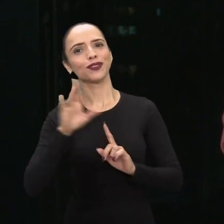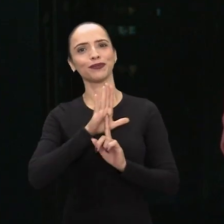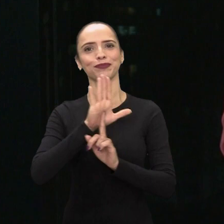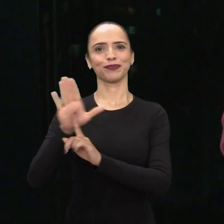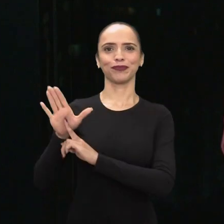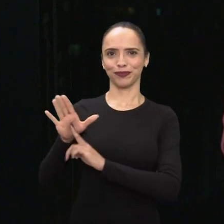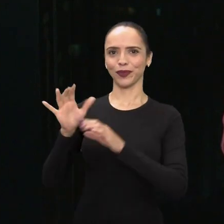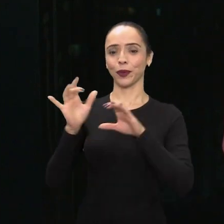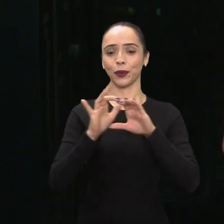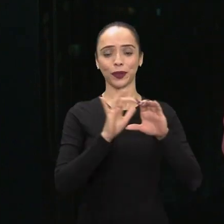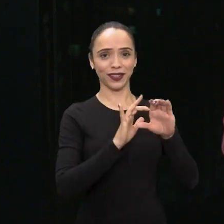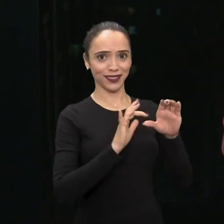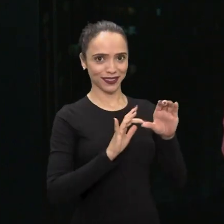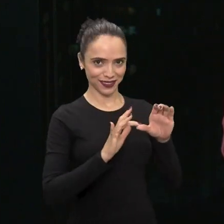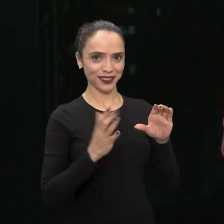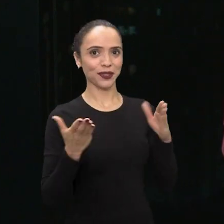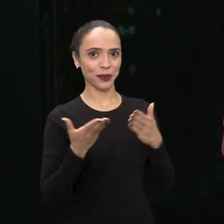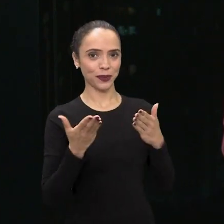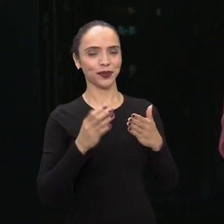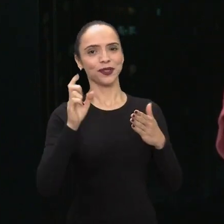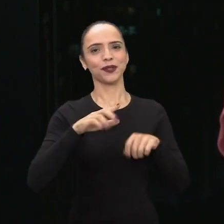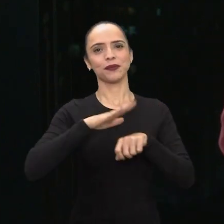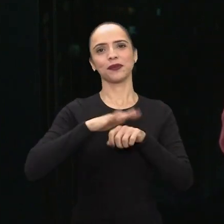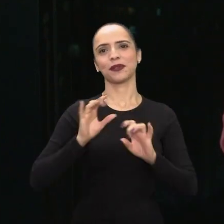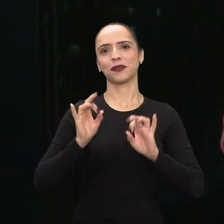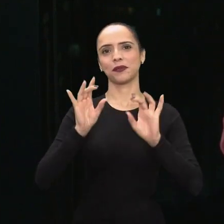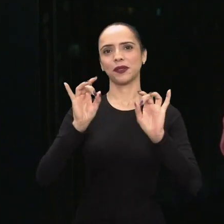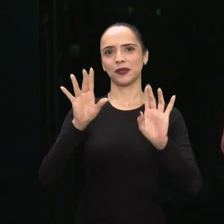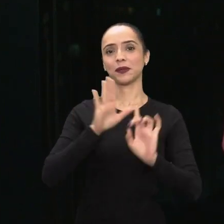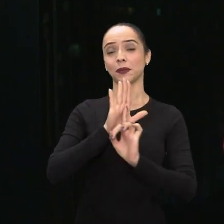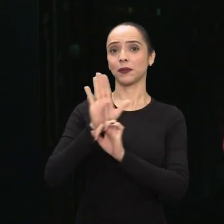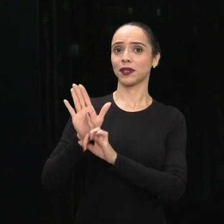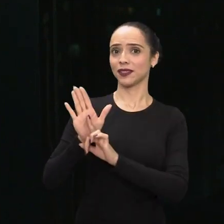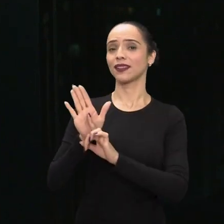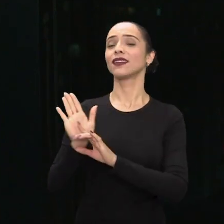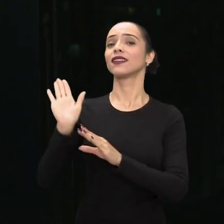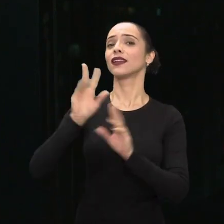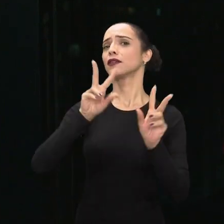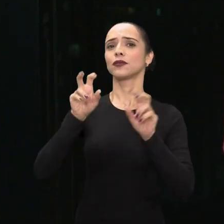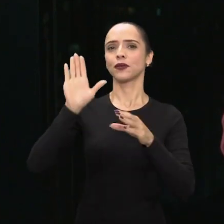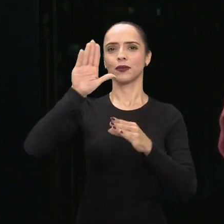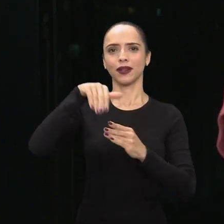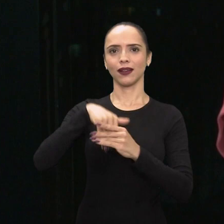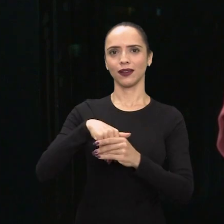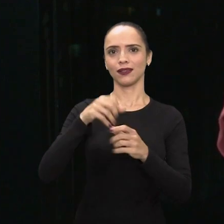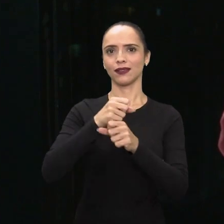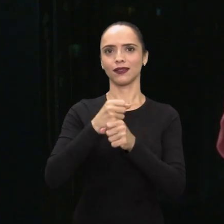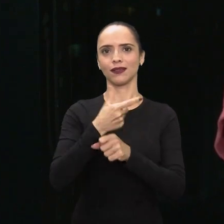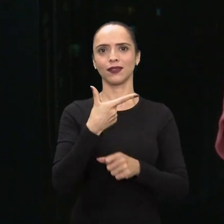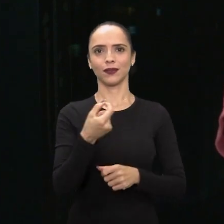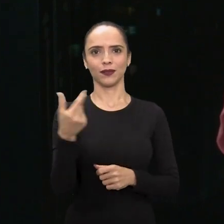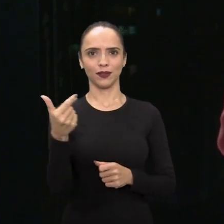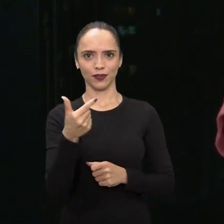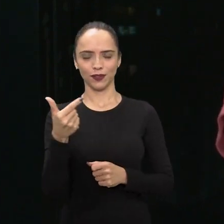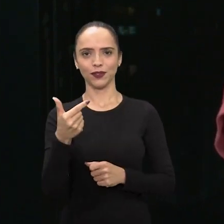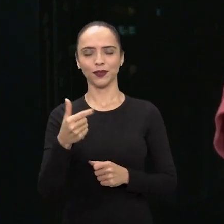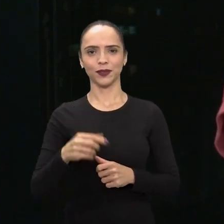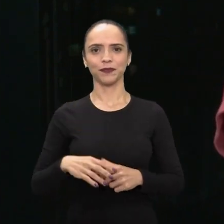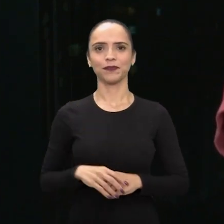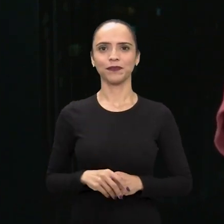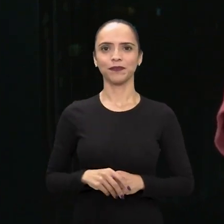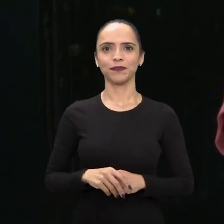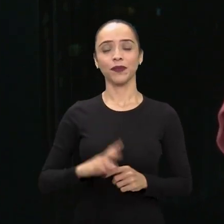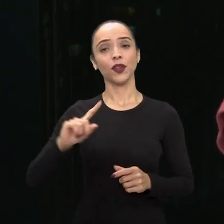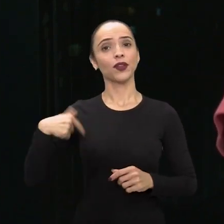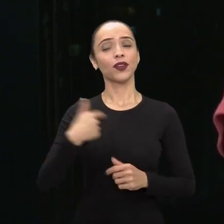Esse é o último bloco do conexões de hoje um episódio especial para cobertura das eleições 2022 nós estamos